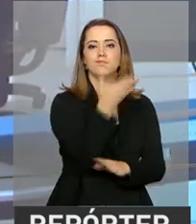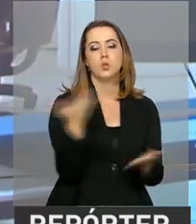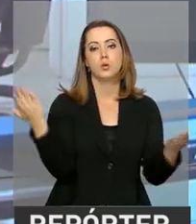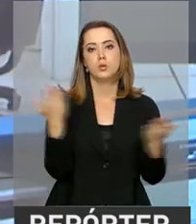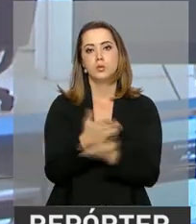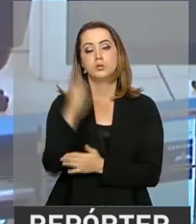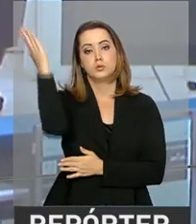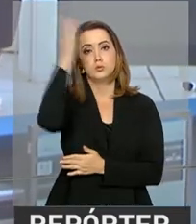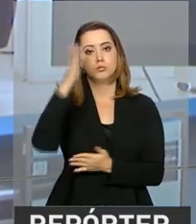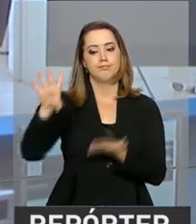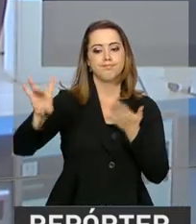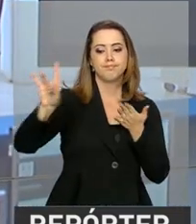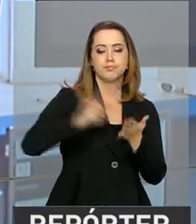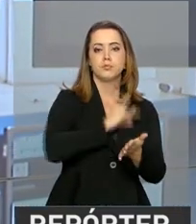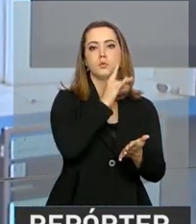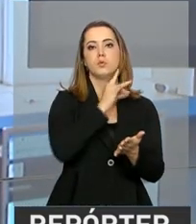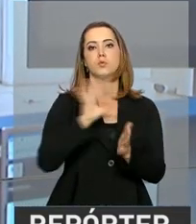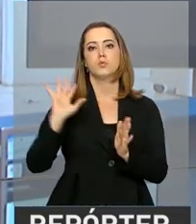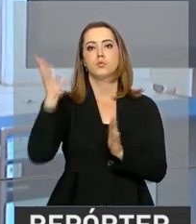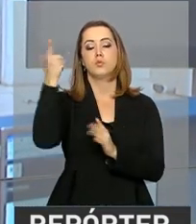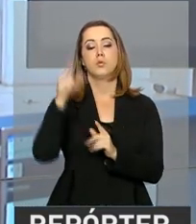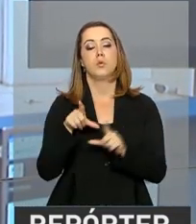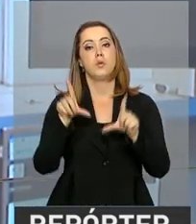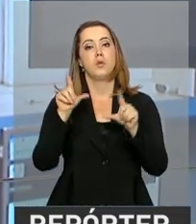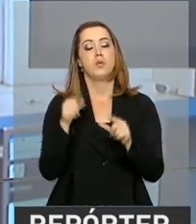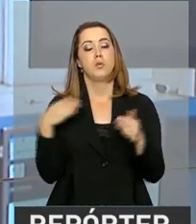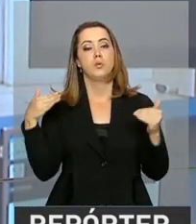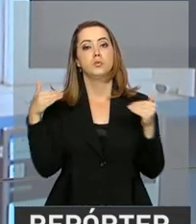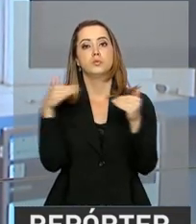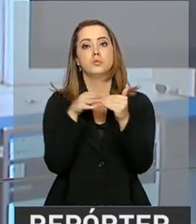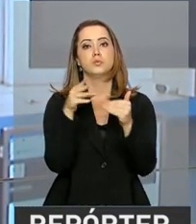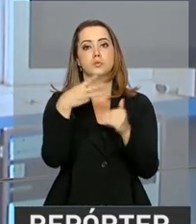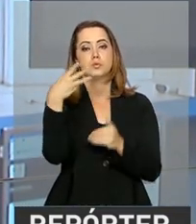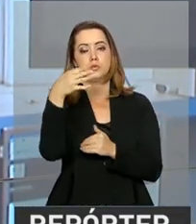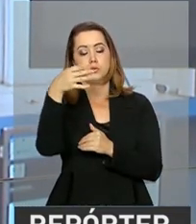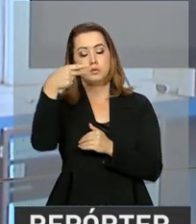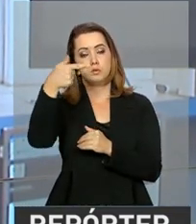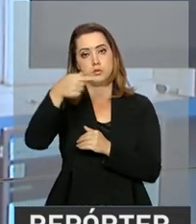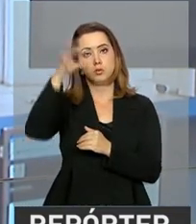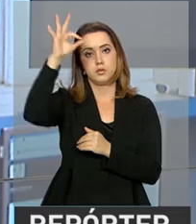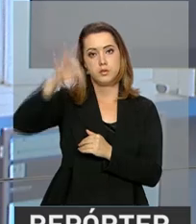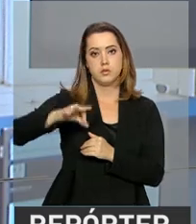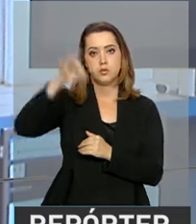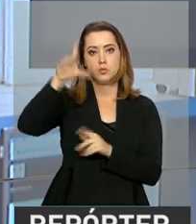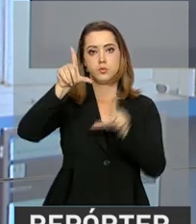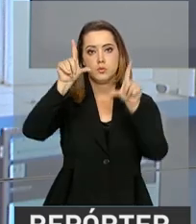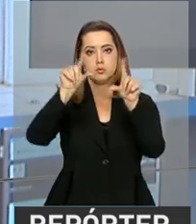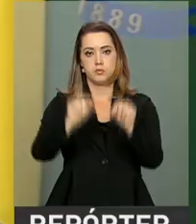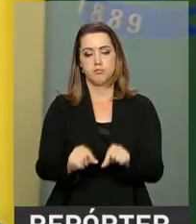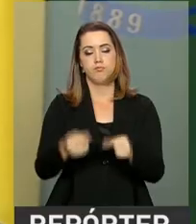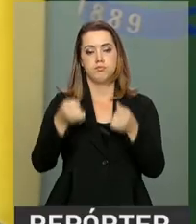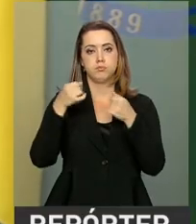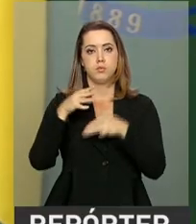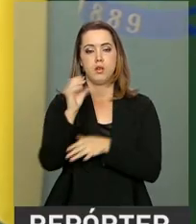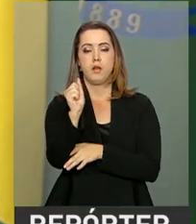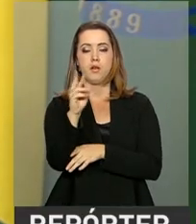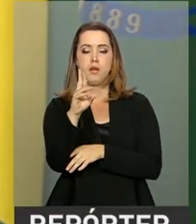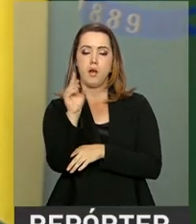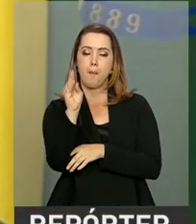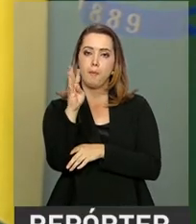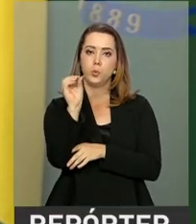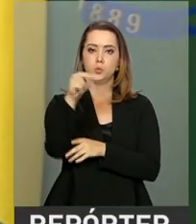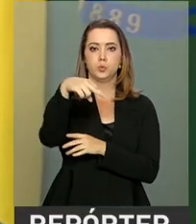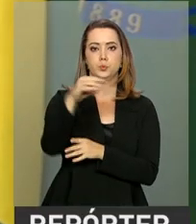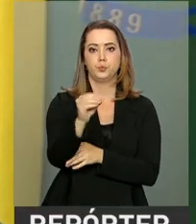sobre o clima a meta é reduzir as emissões de carbono em até 37% até 2025 discurs Michel